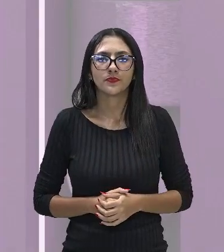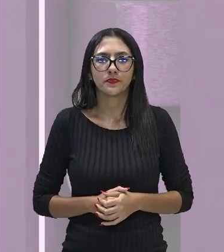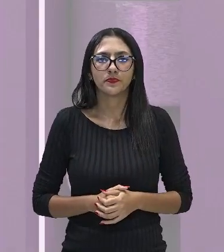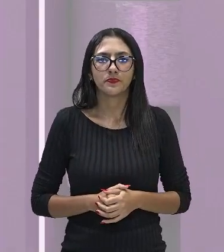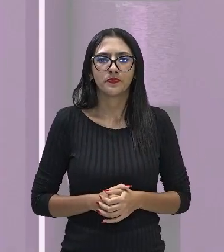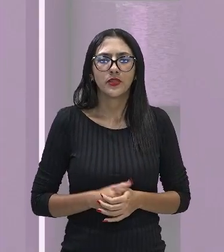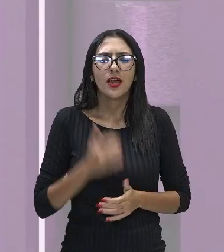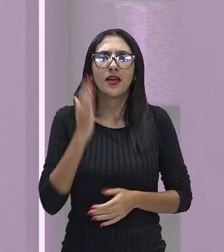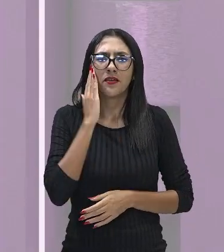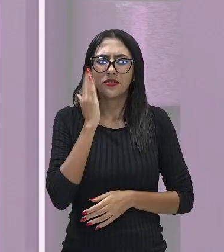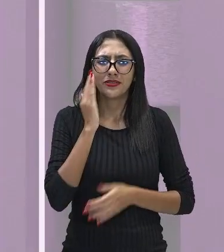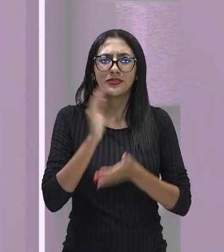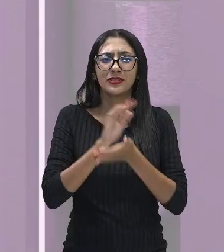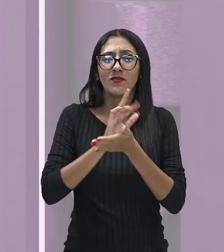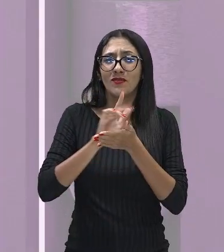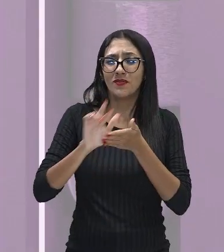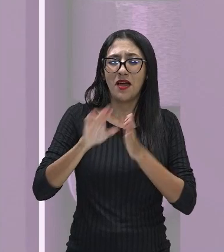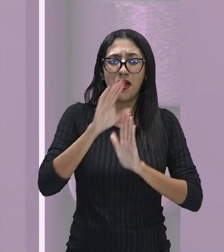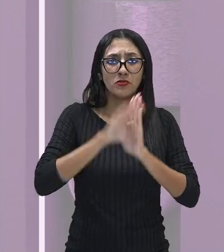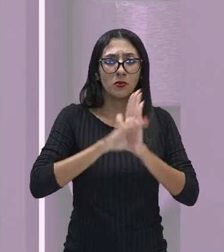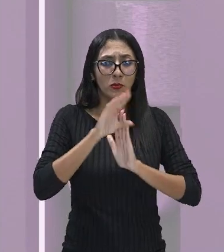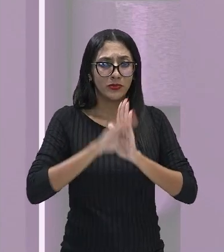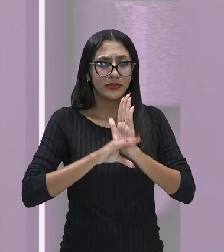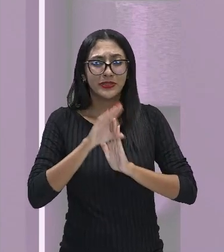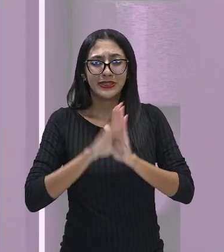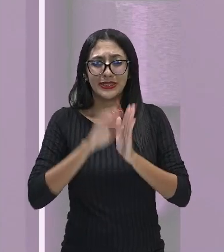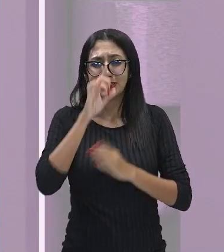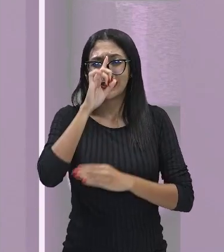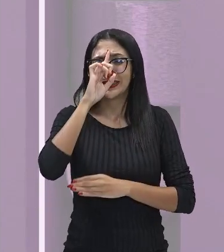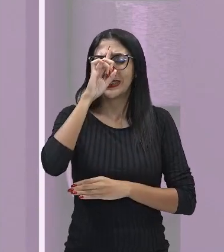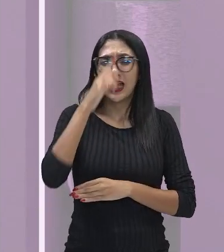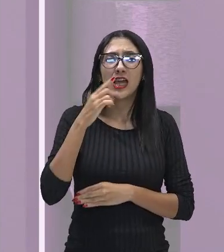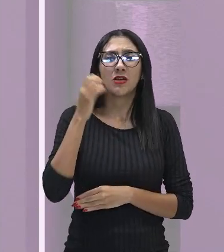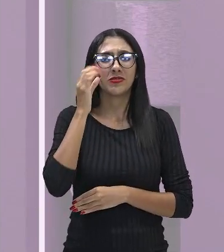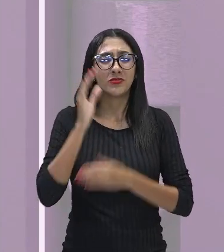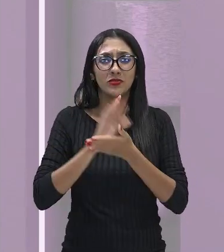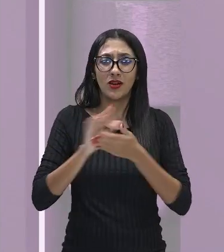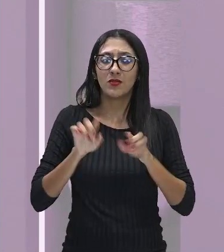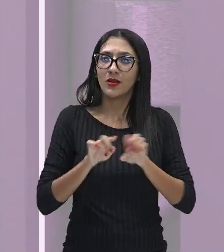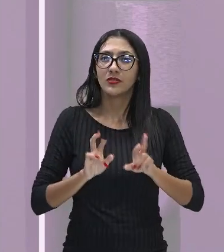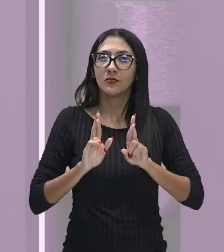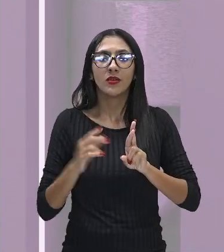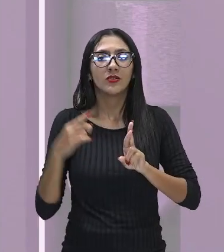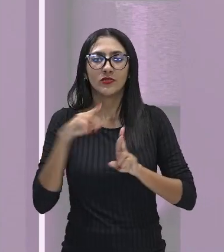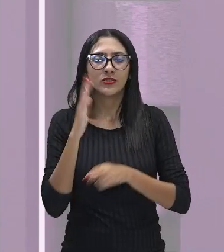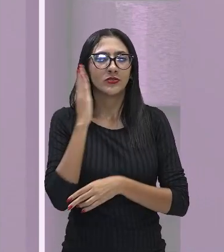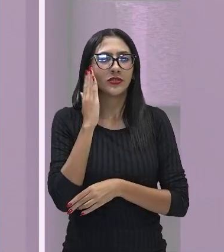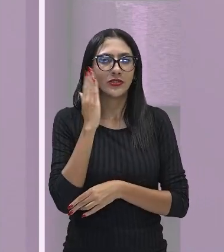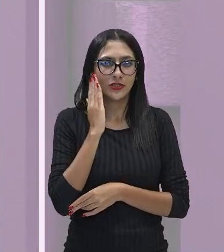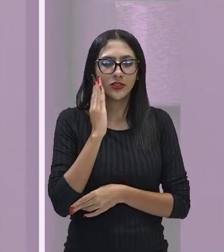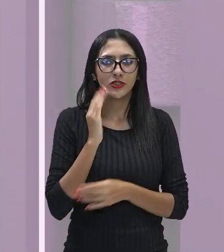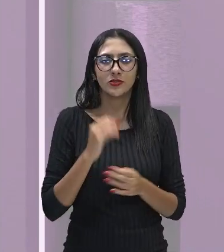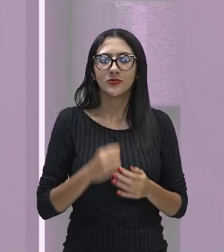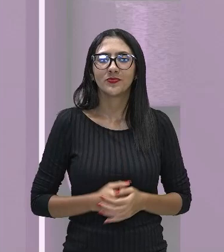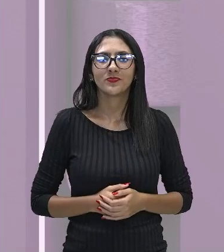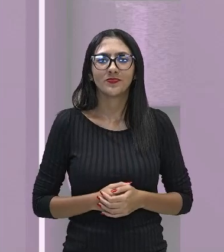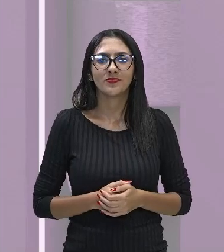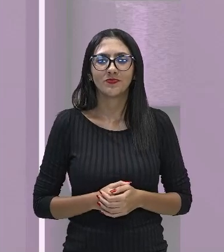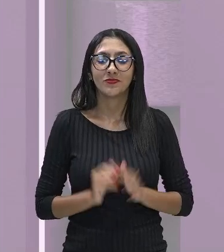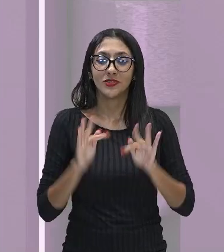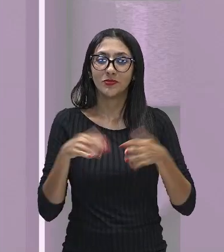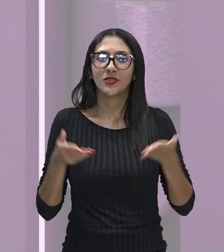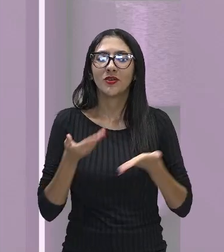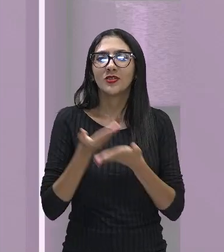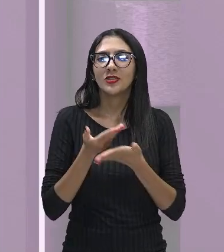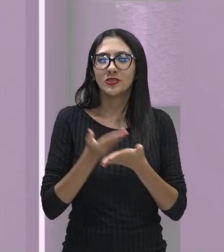muito conceito, tá muita coisa para vocês, né? Mas espero que vocês tenham aí compreendido, né, e conseguido identificar cada coisa. Essa foi a nossa aula